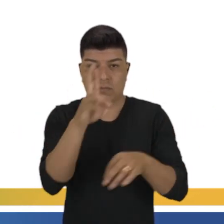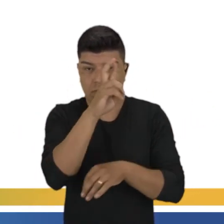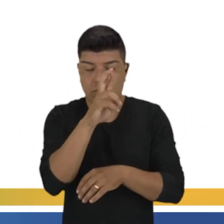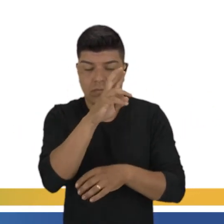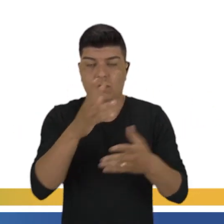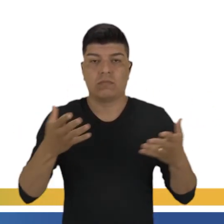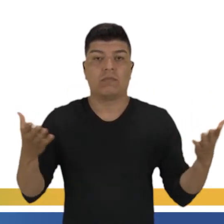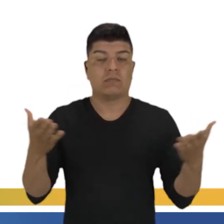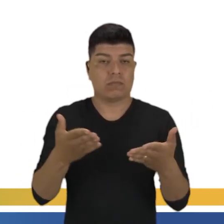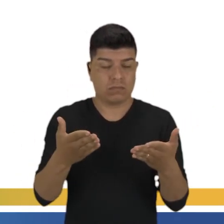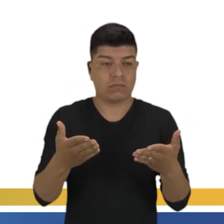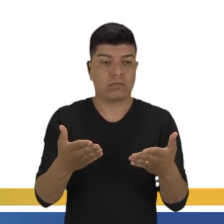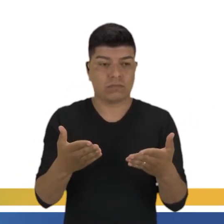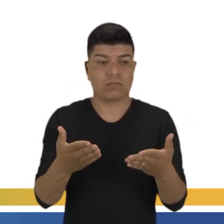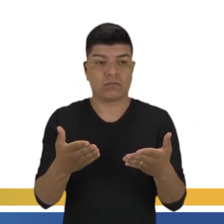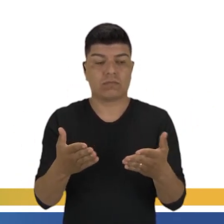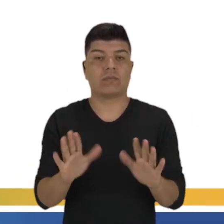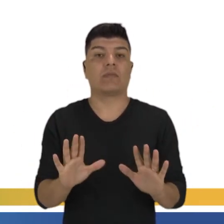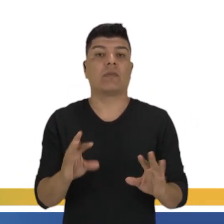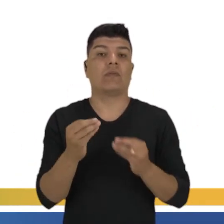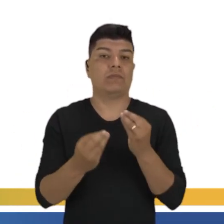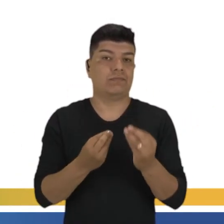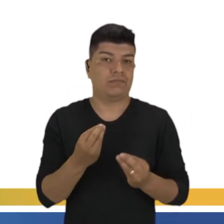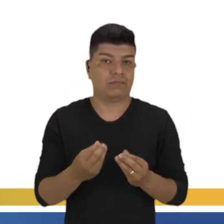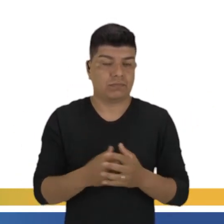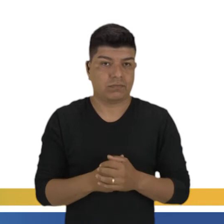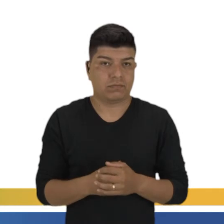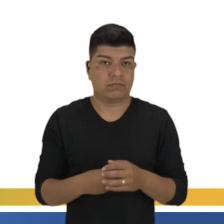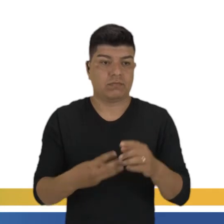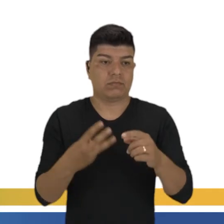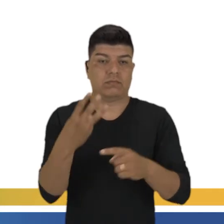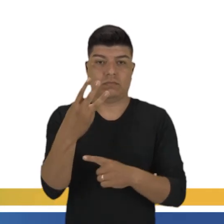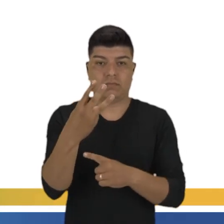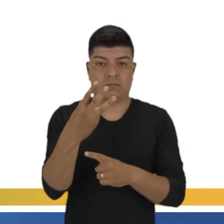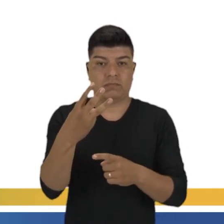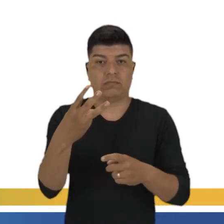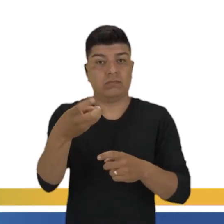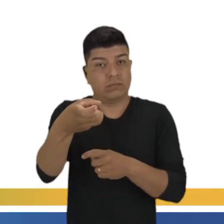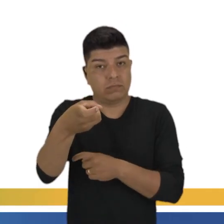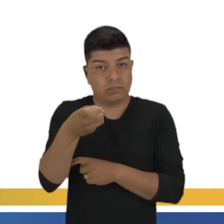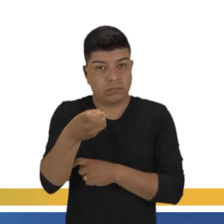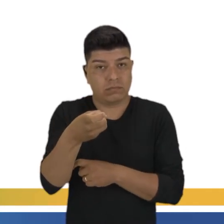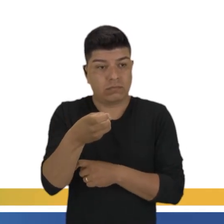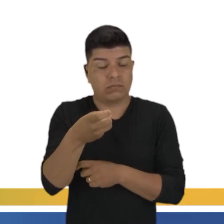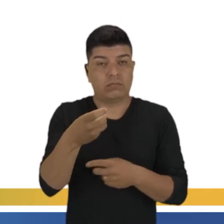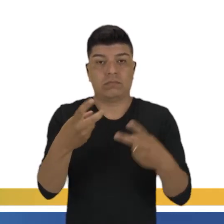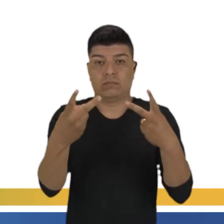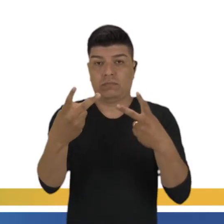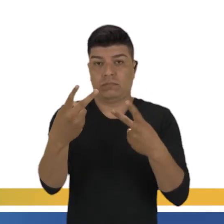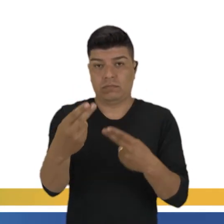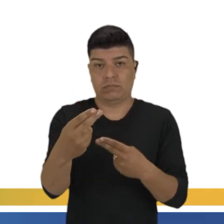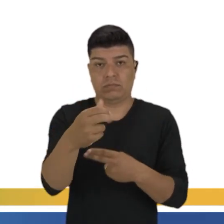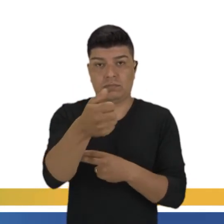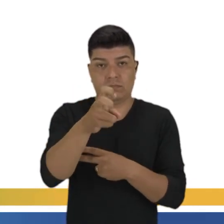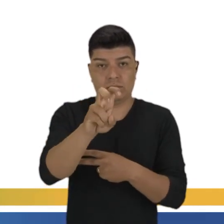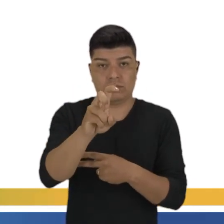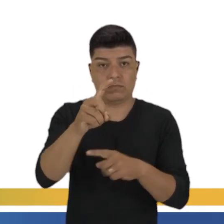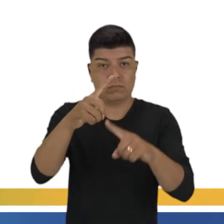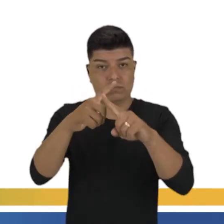aí. Vai ficar da seguinte maneira: 3x é igual a 15